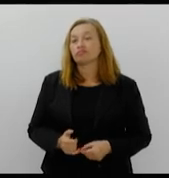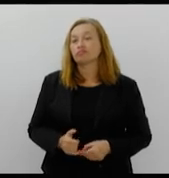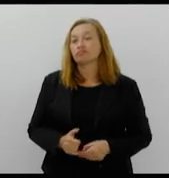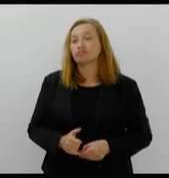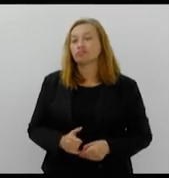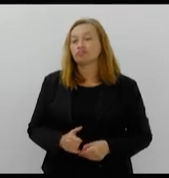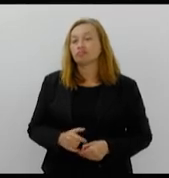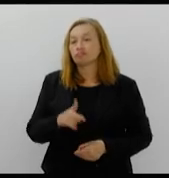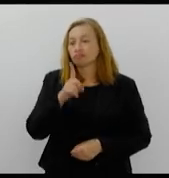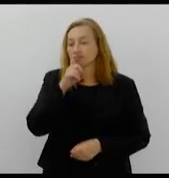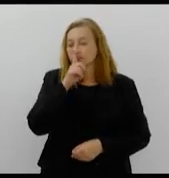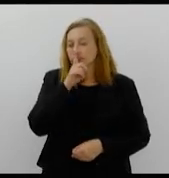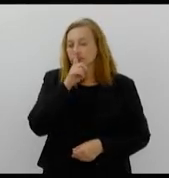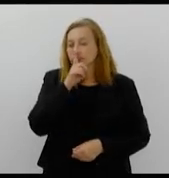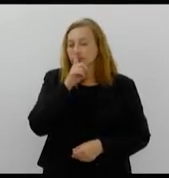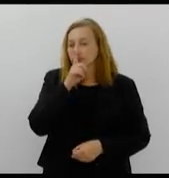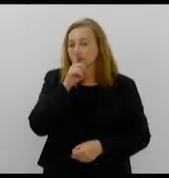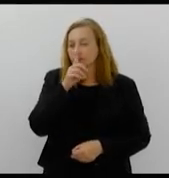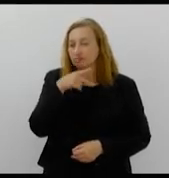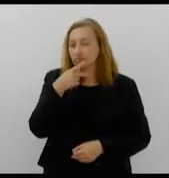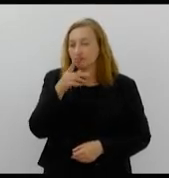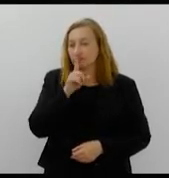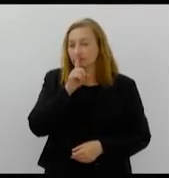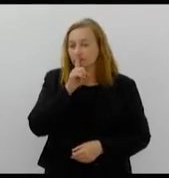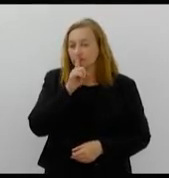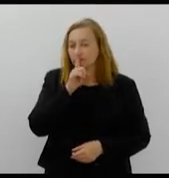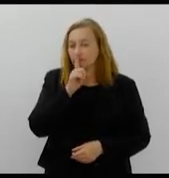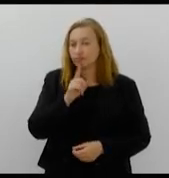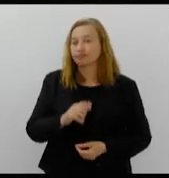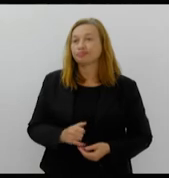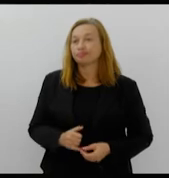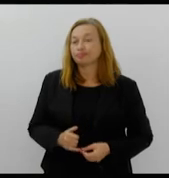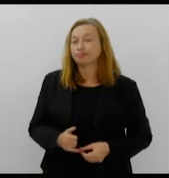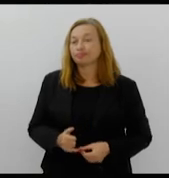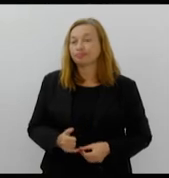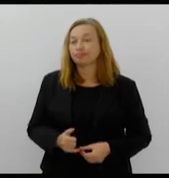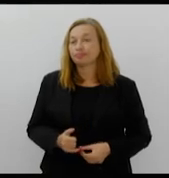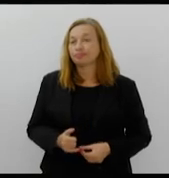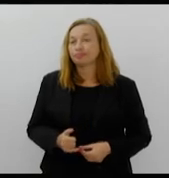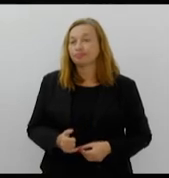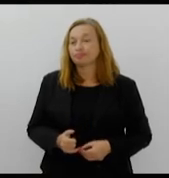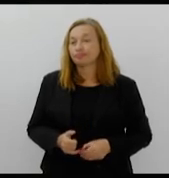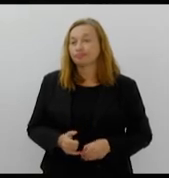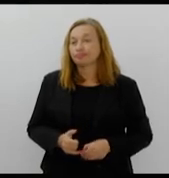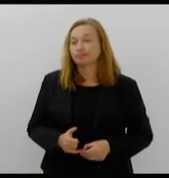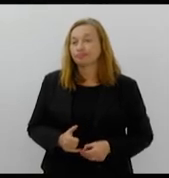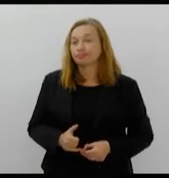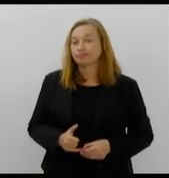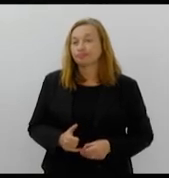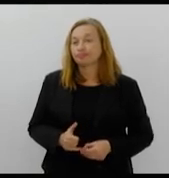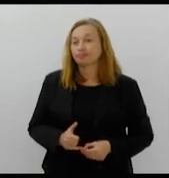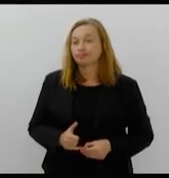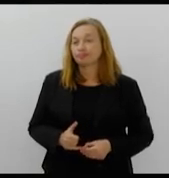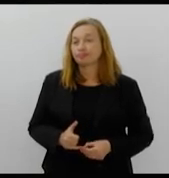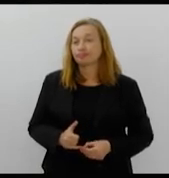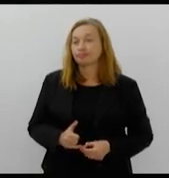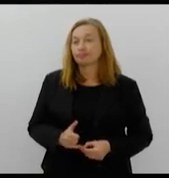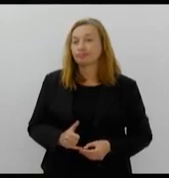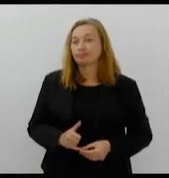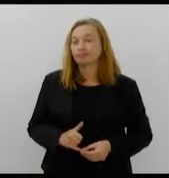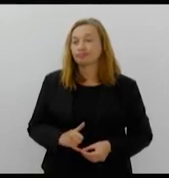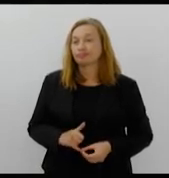está quieta. O silêncio é um silêncio daqueles